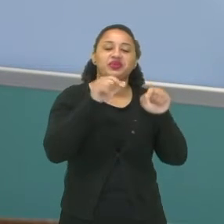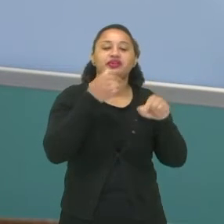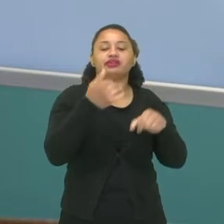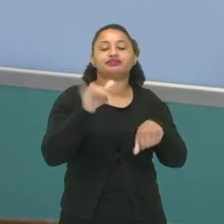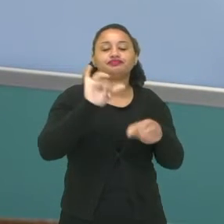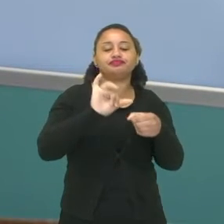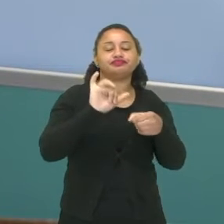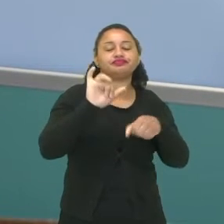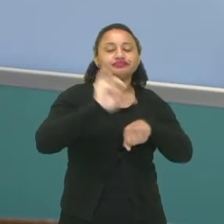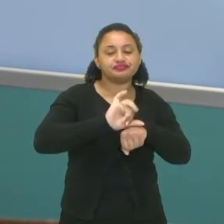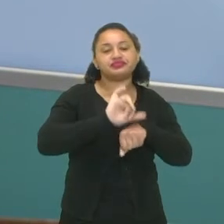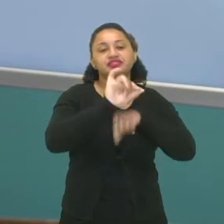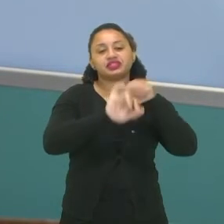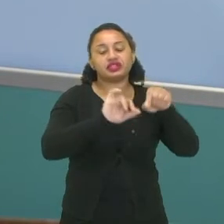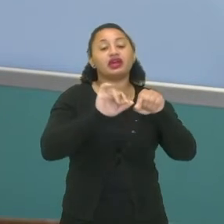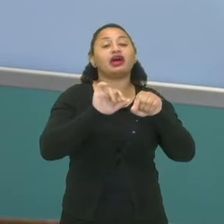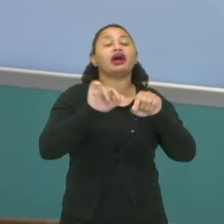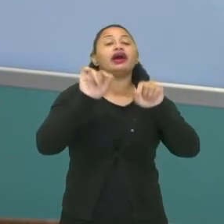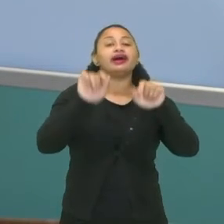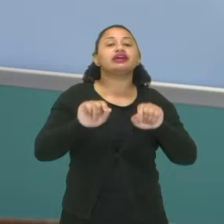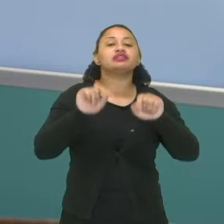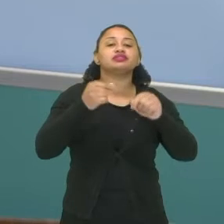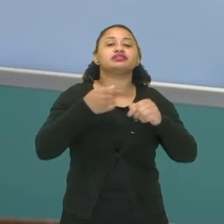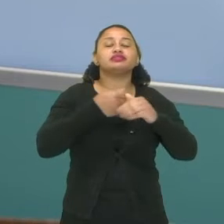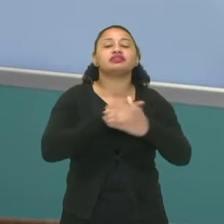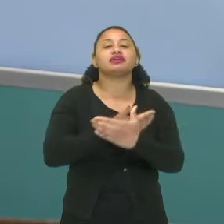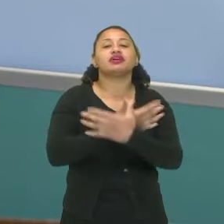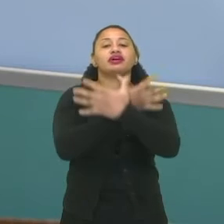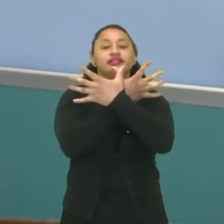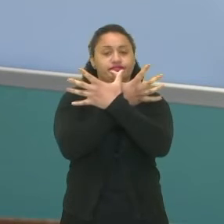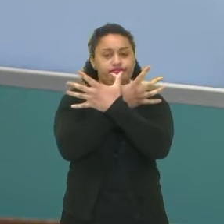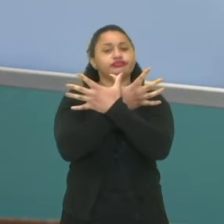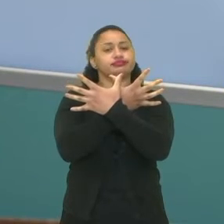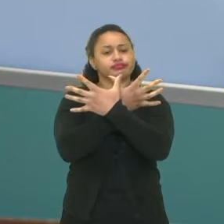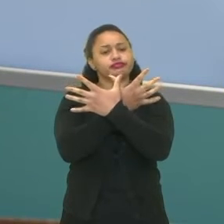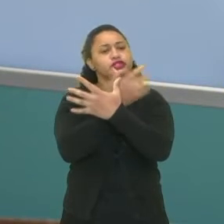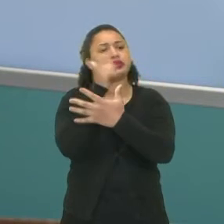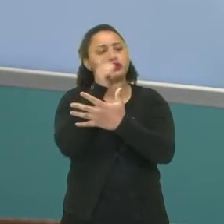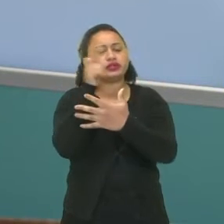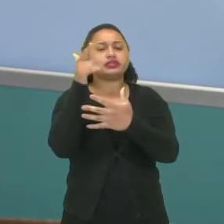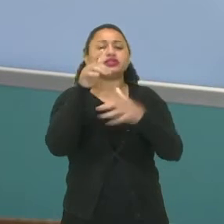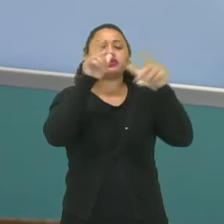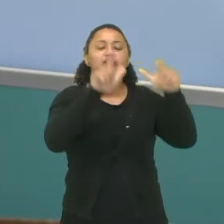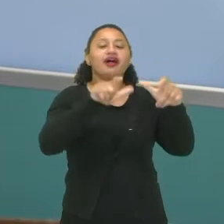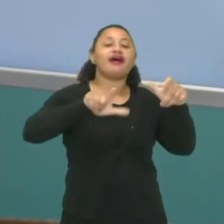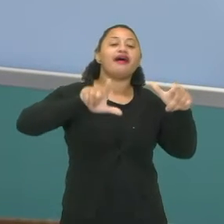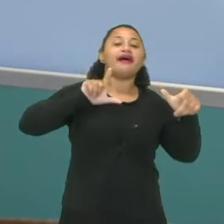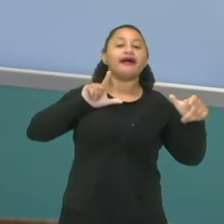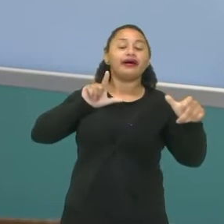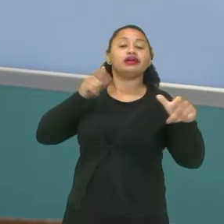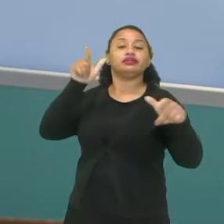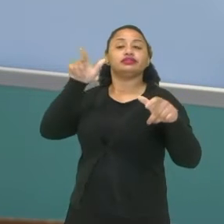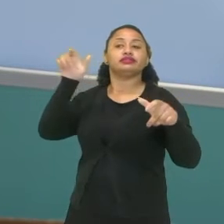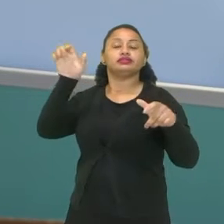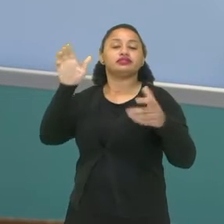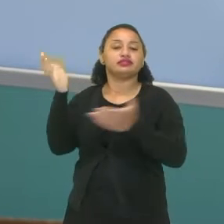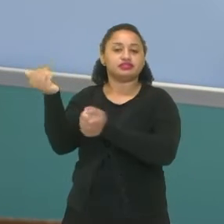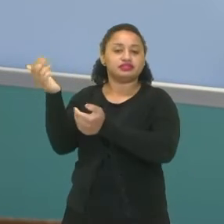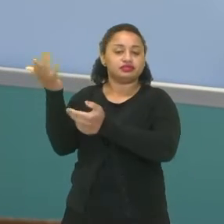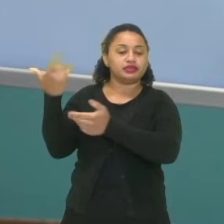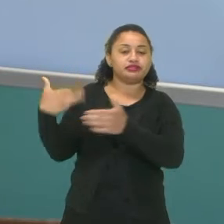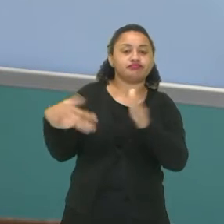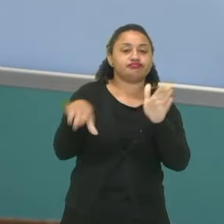Império Azteca, os astecas que ocuparam a região antes da chegada dos espanhóis, né? E